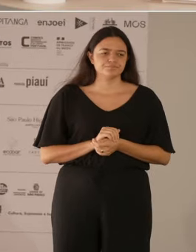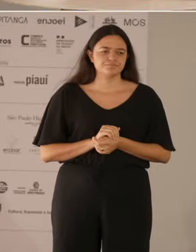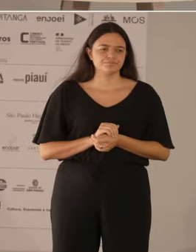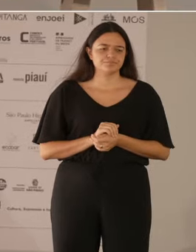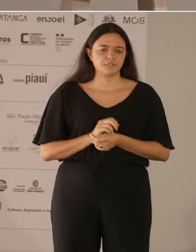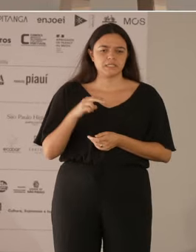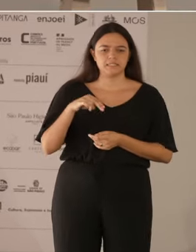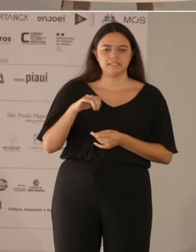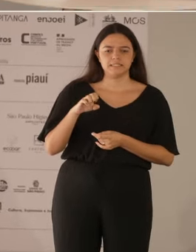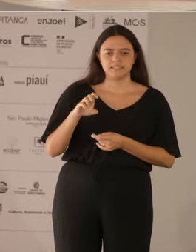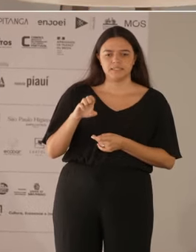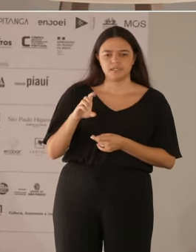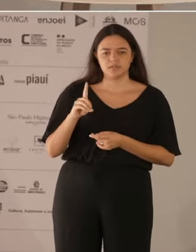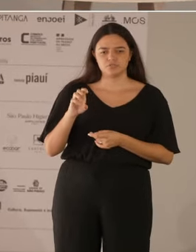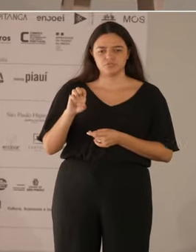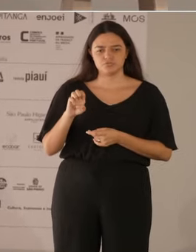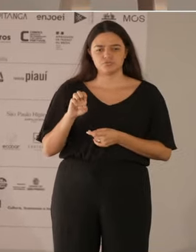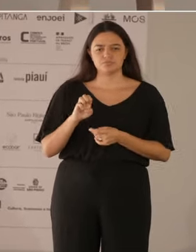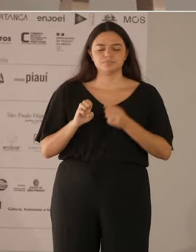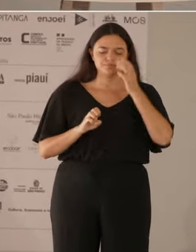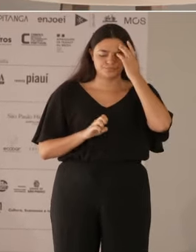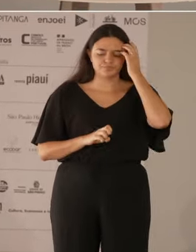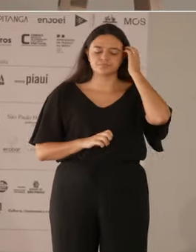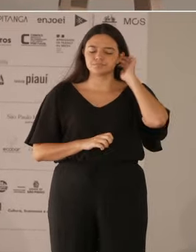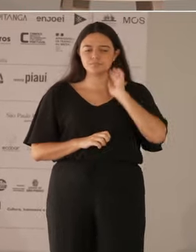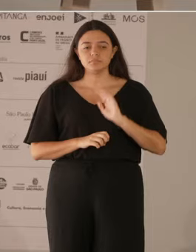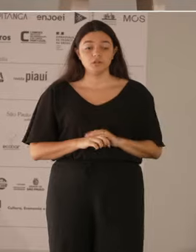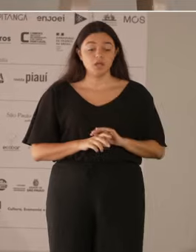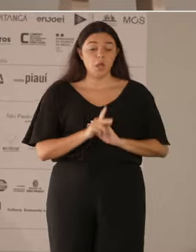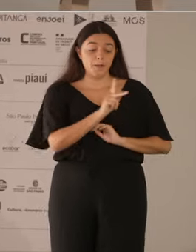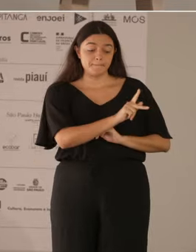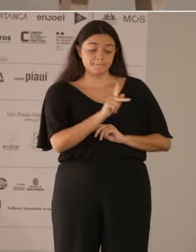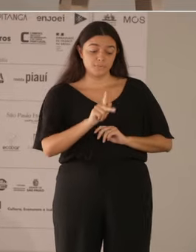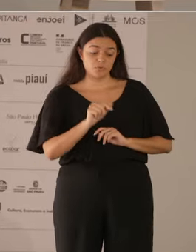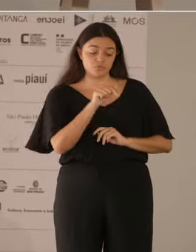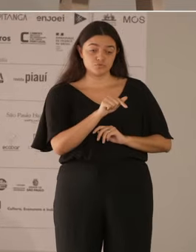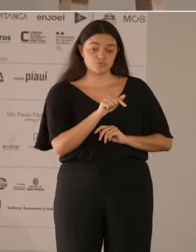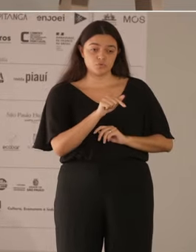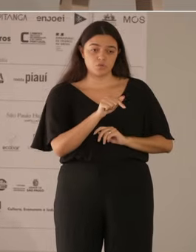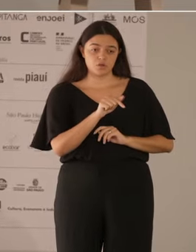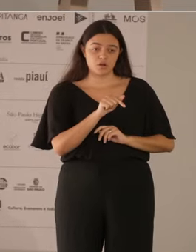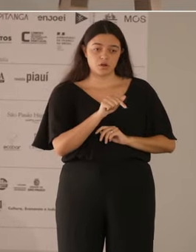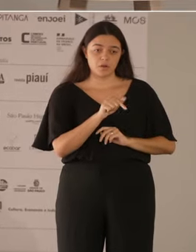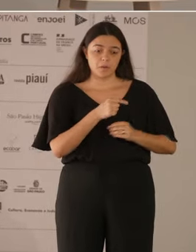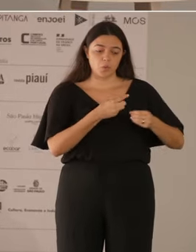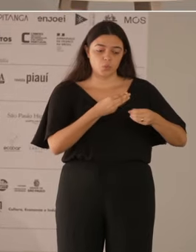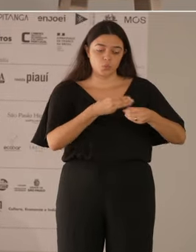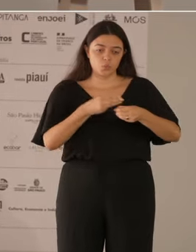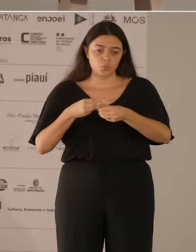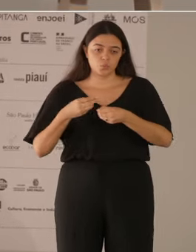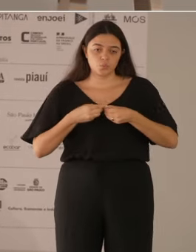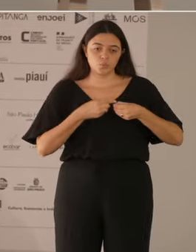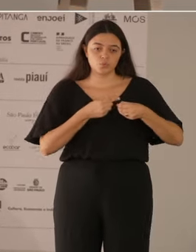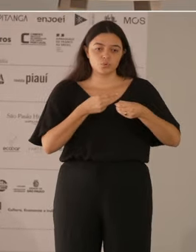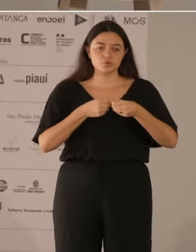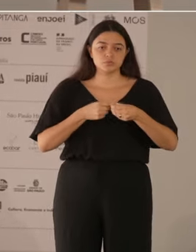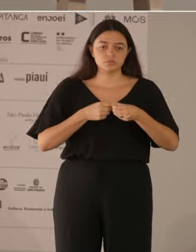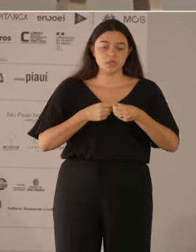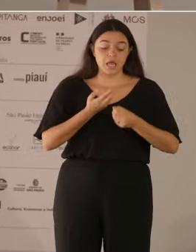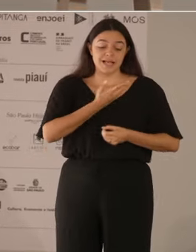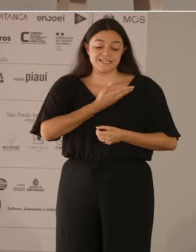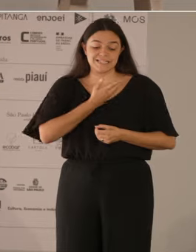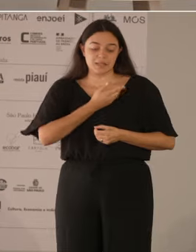NIED apareceu no jornal, ela era professora no interior, e ela e as amigas foram